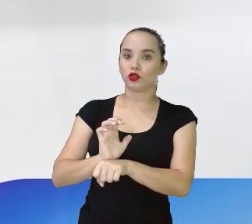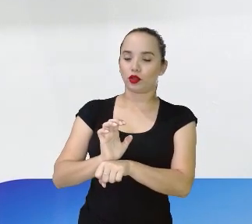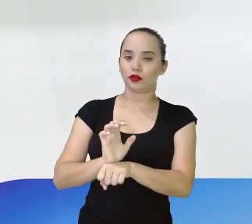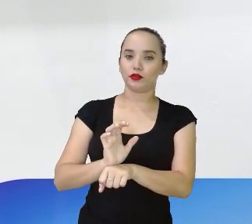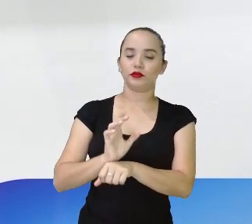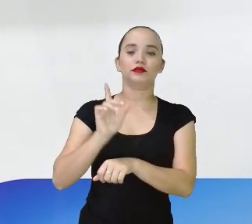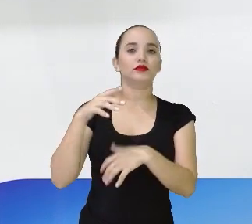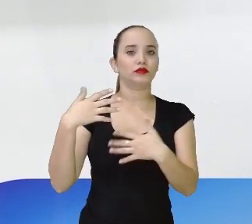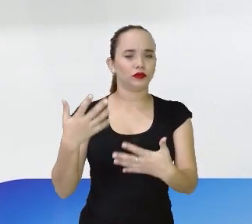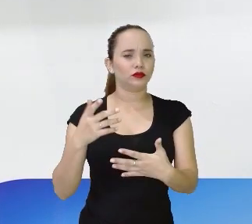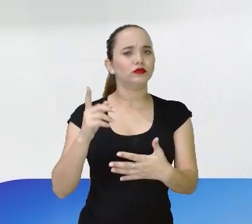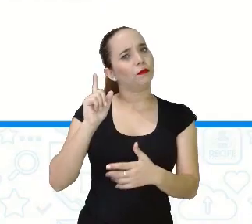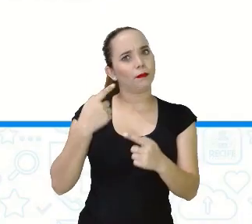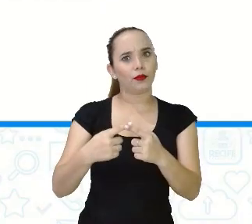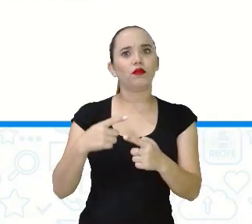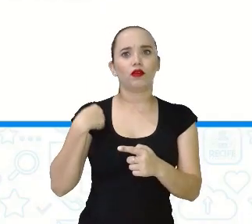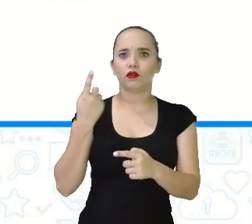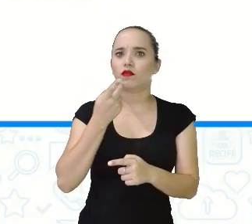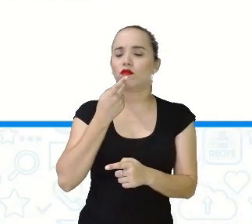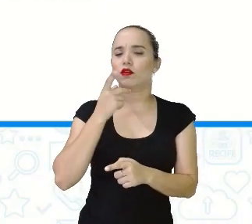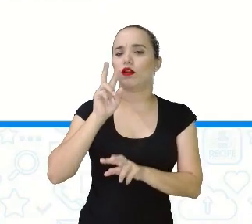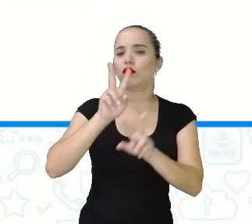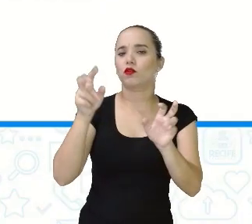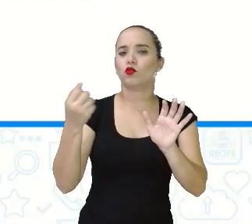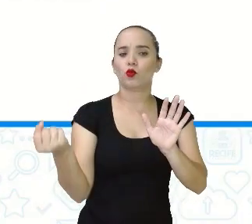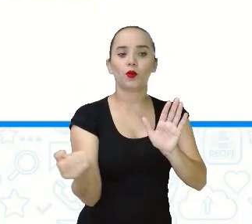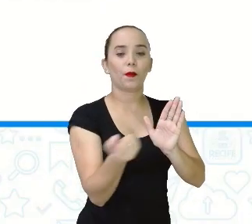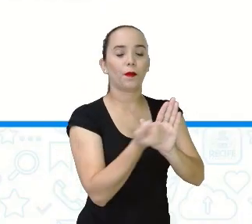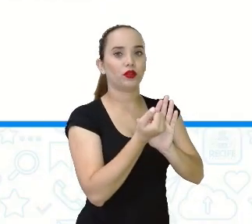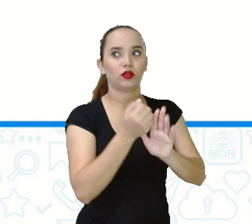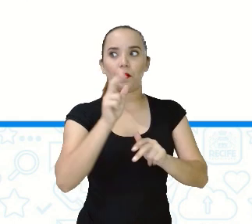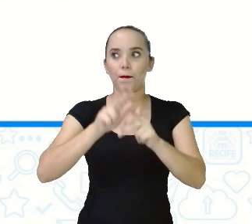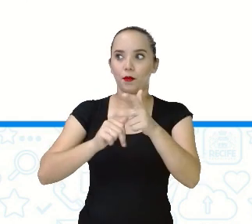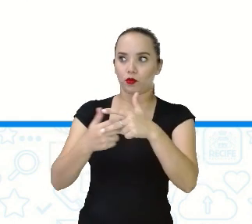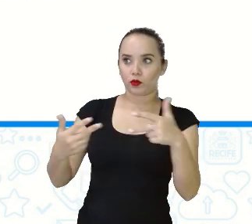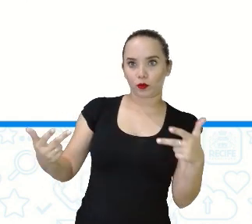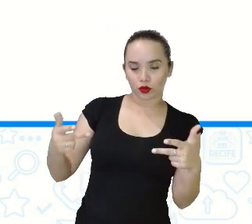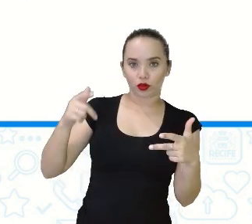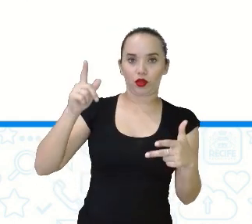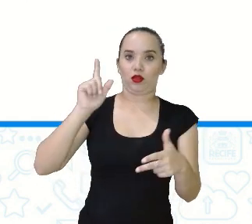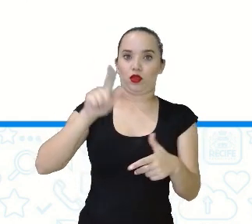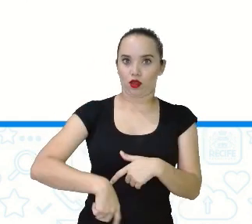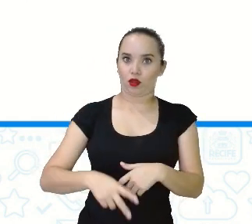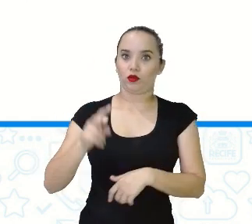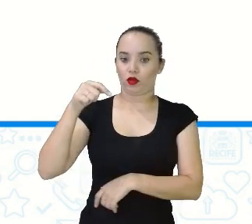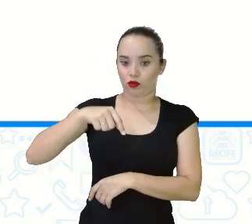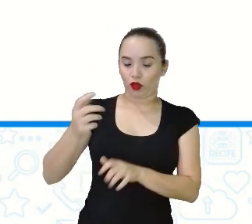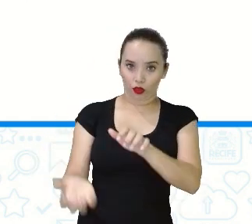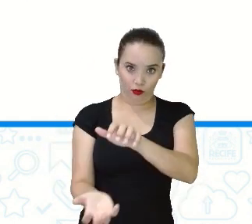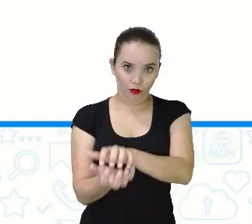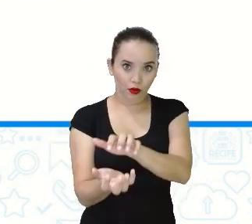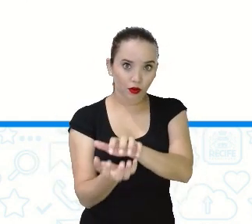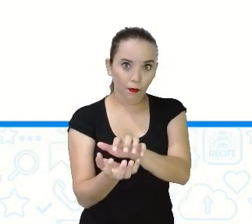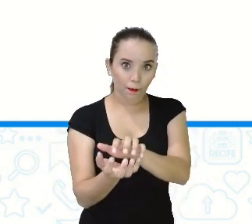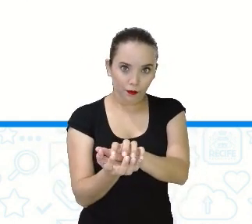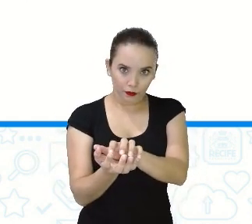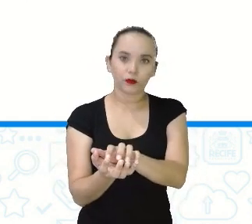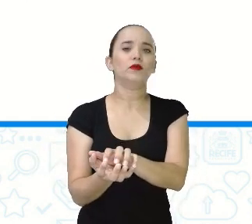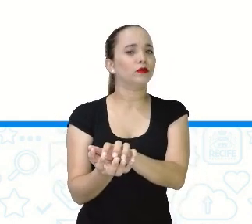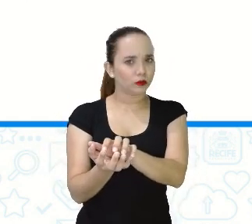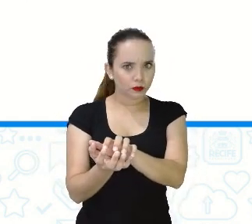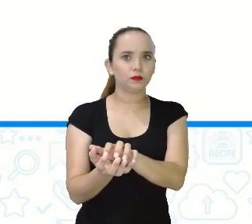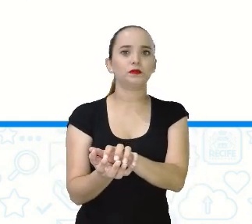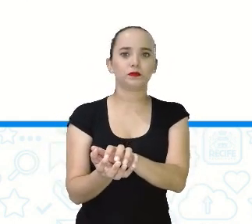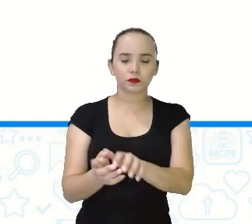falar sobre patrimônios. Patrimônio material histórico de Pernambuco, né? Vamos falar sobre patrimônio histórico